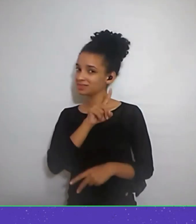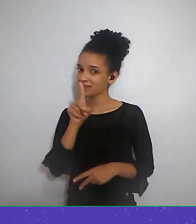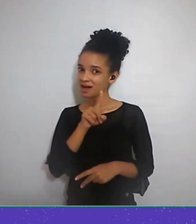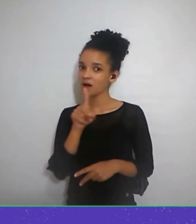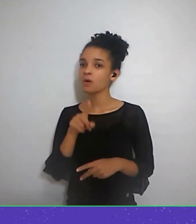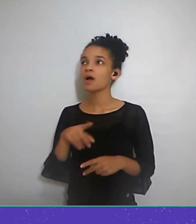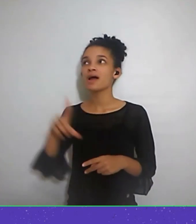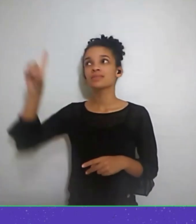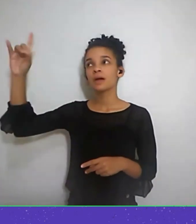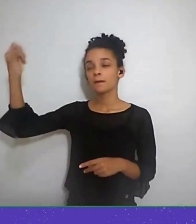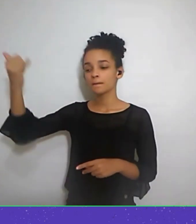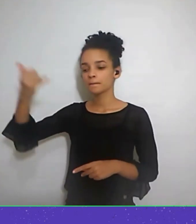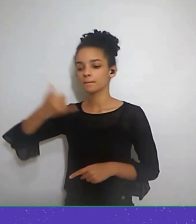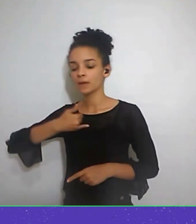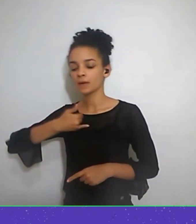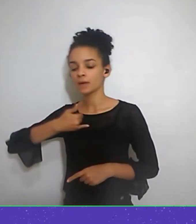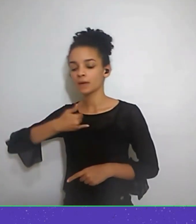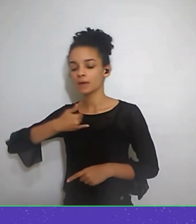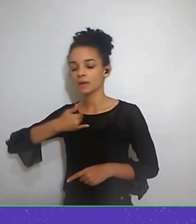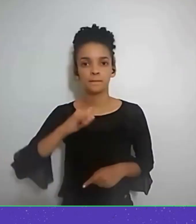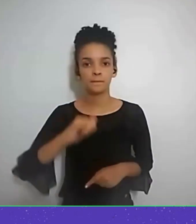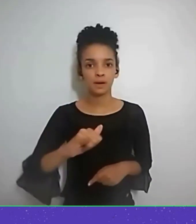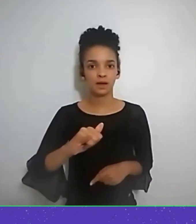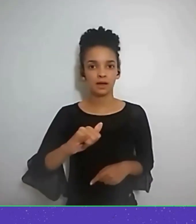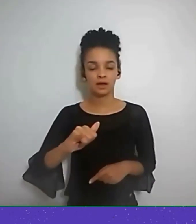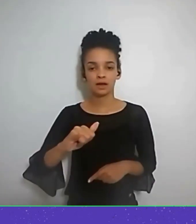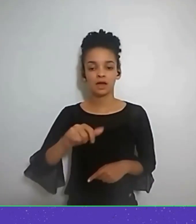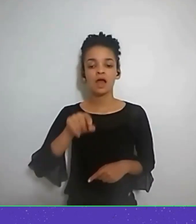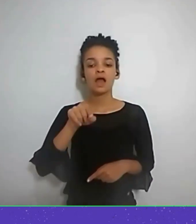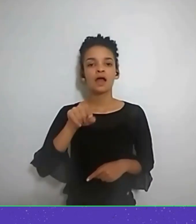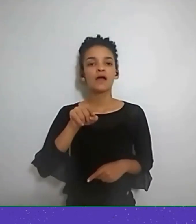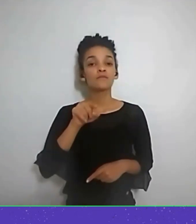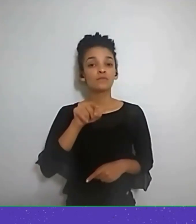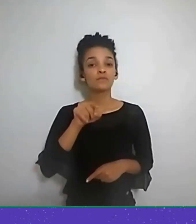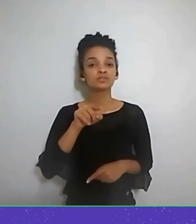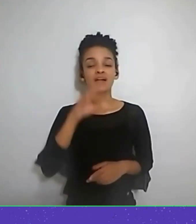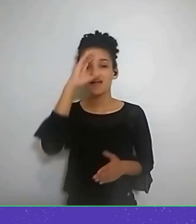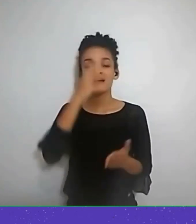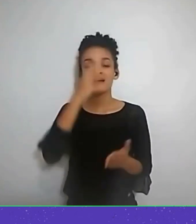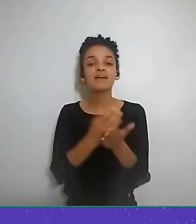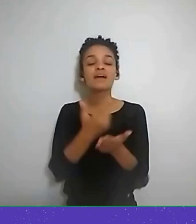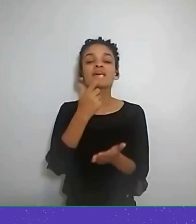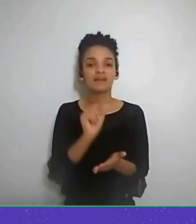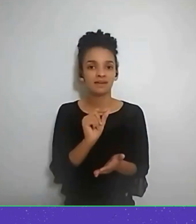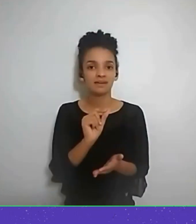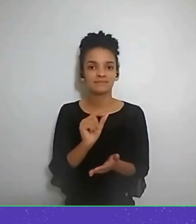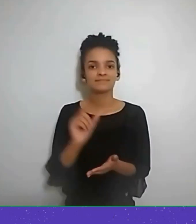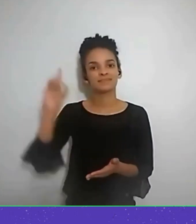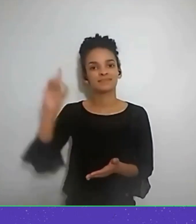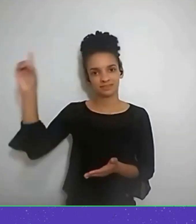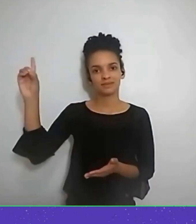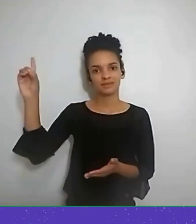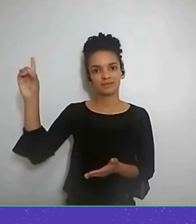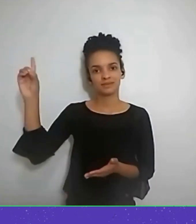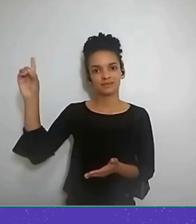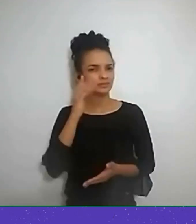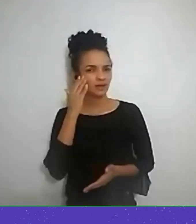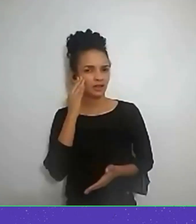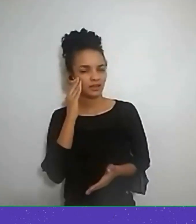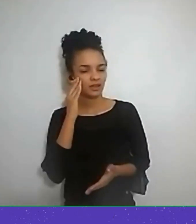do profeta, mas você crê em quem? Você crê em Deus. Vocês entenderam? Aí vocês têm a vida